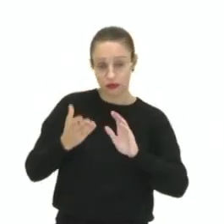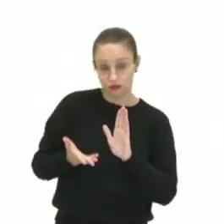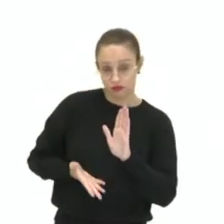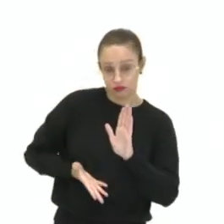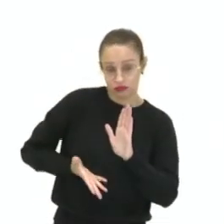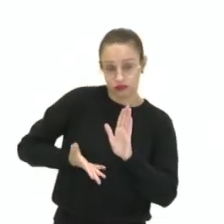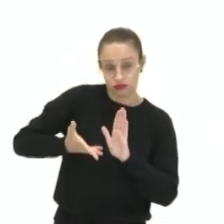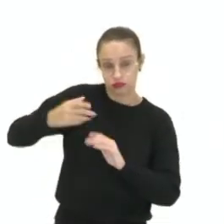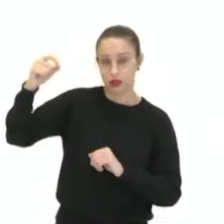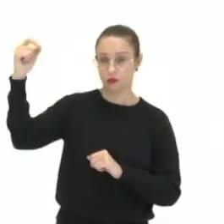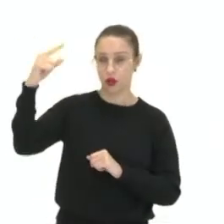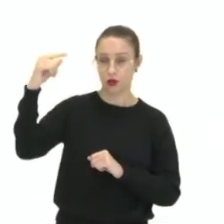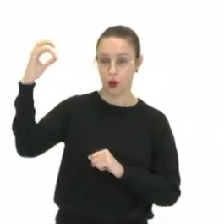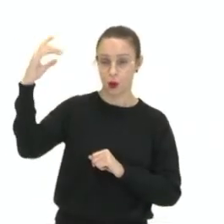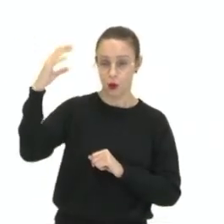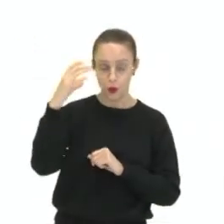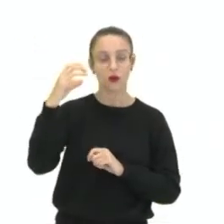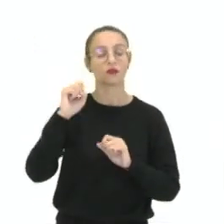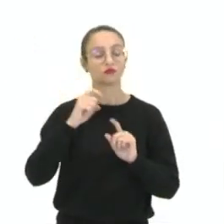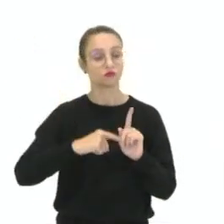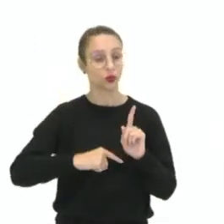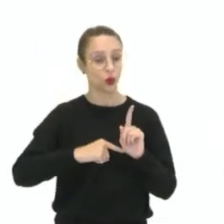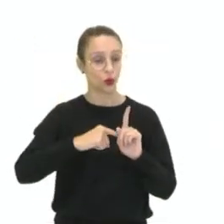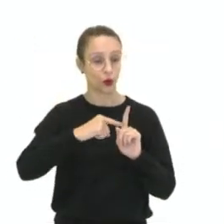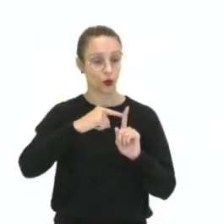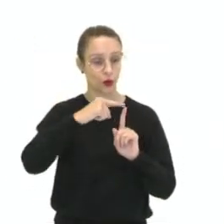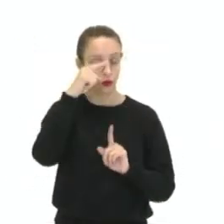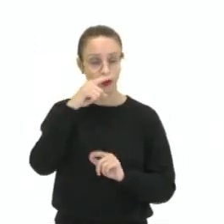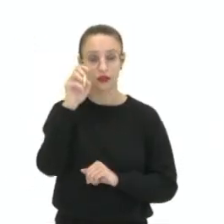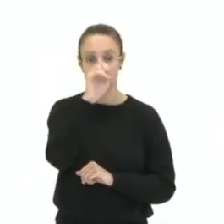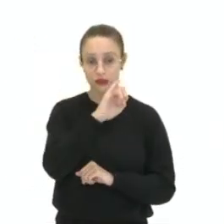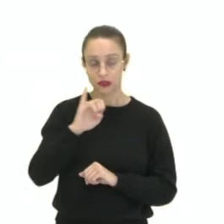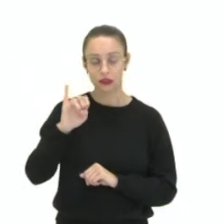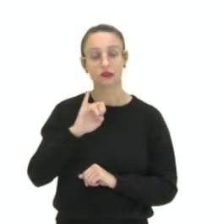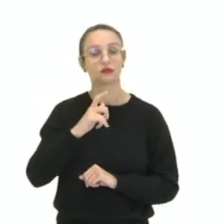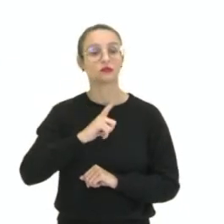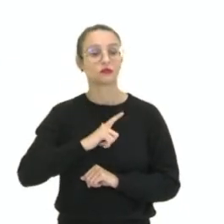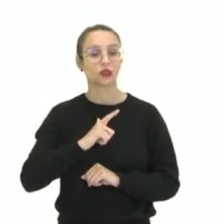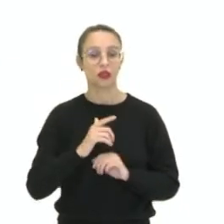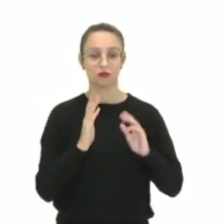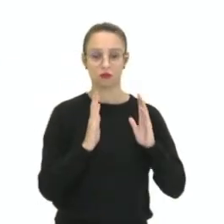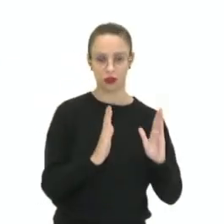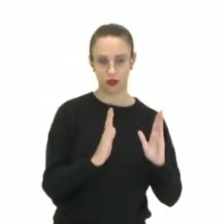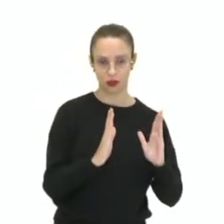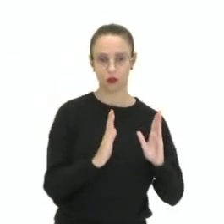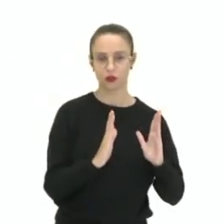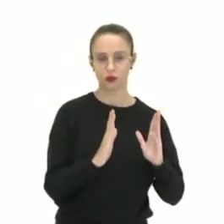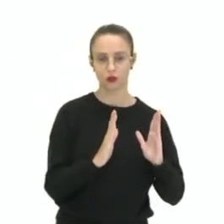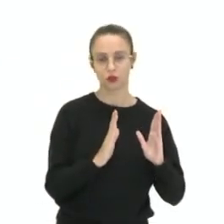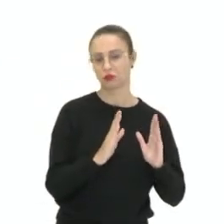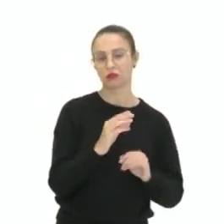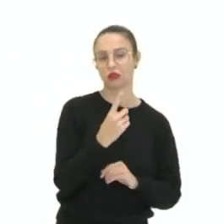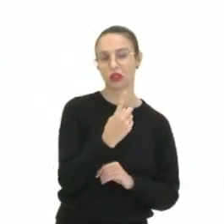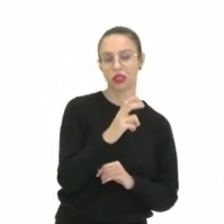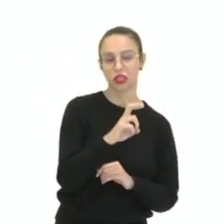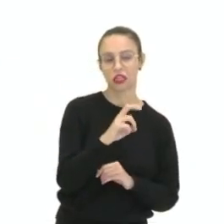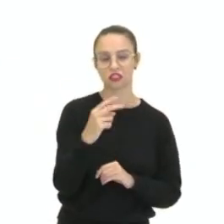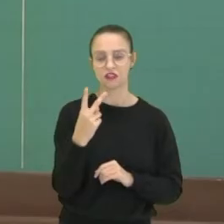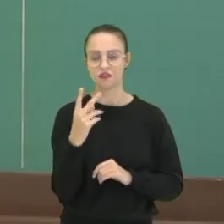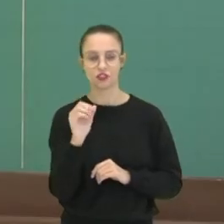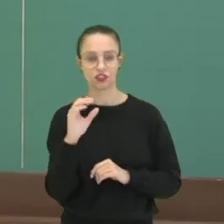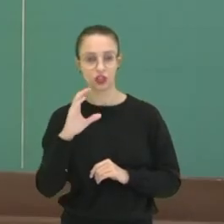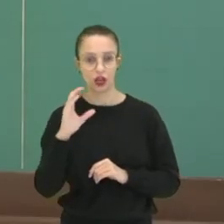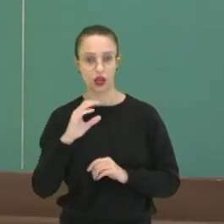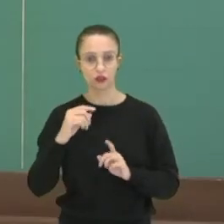uma mudança de temperatura média, né, se num determinado período era entre 15 e 20 graus, e eu